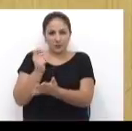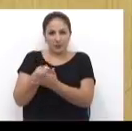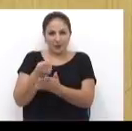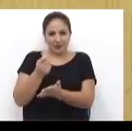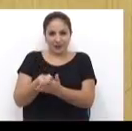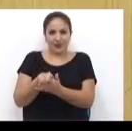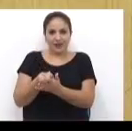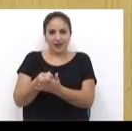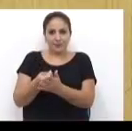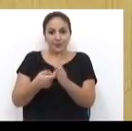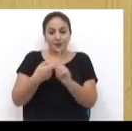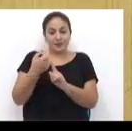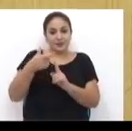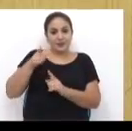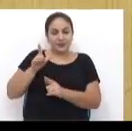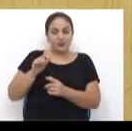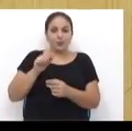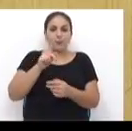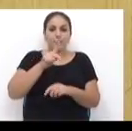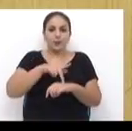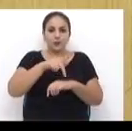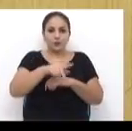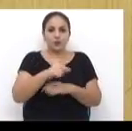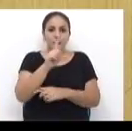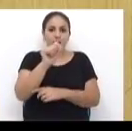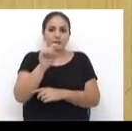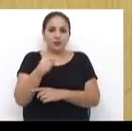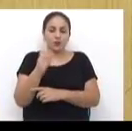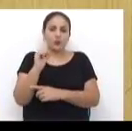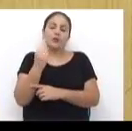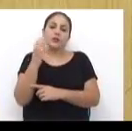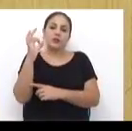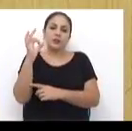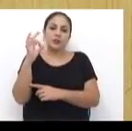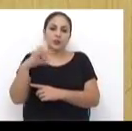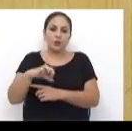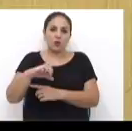realizada em meses anteriores. Na região de Passo Fundo, a conta ficará